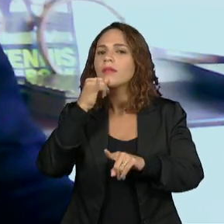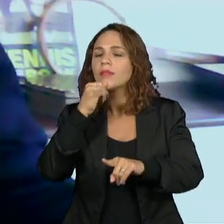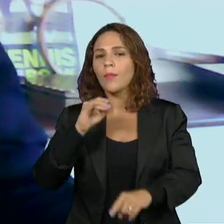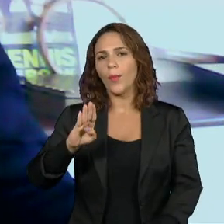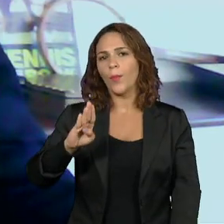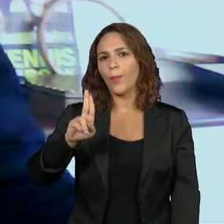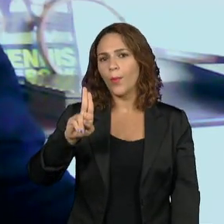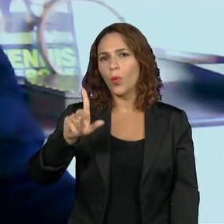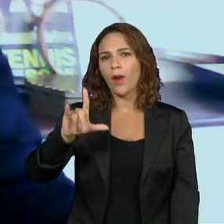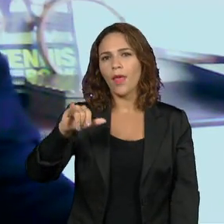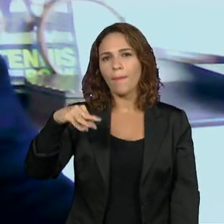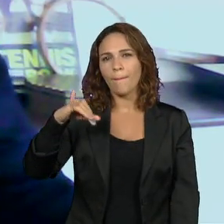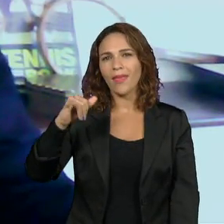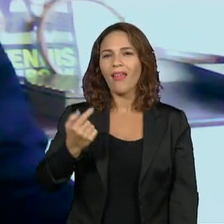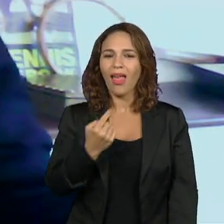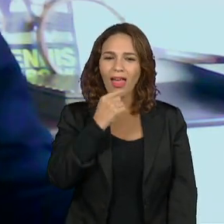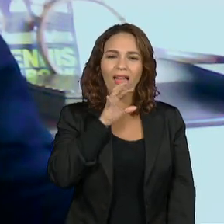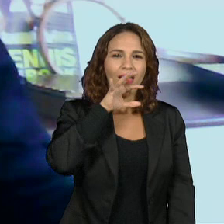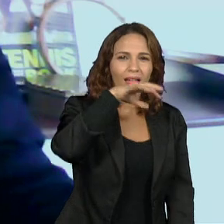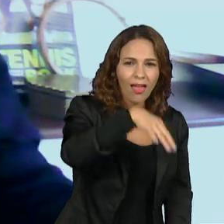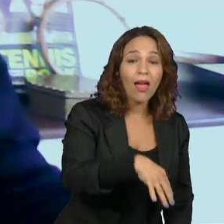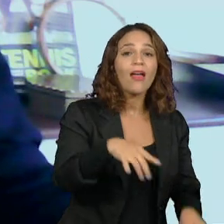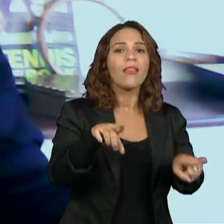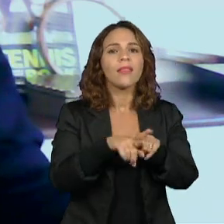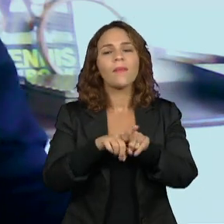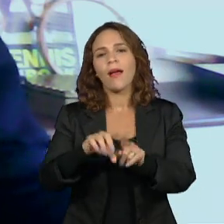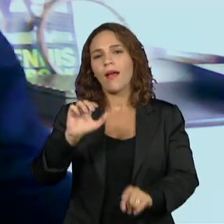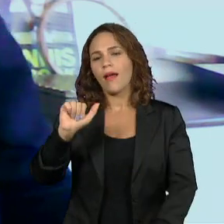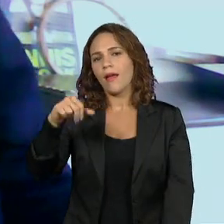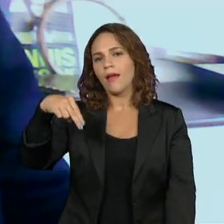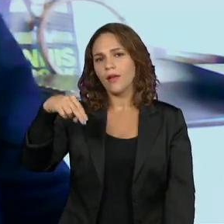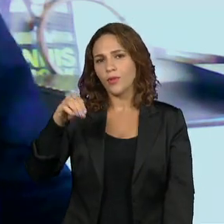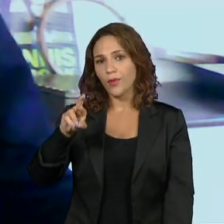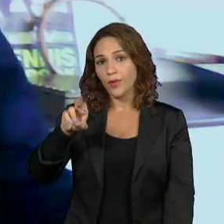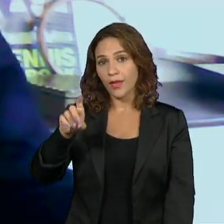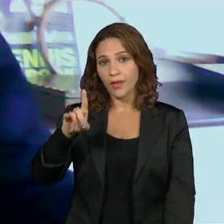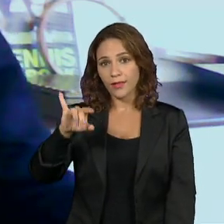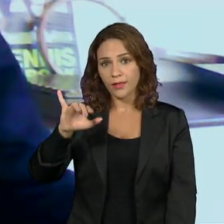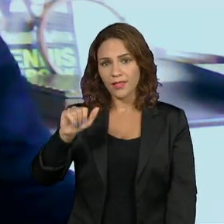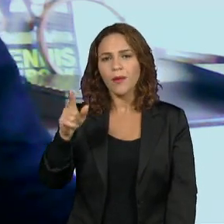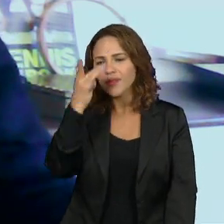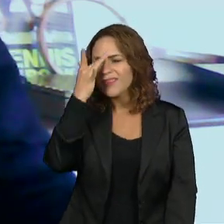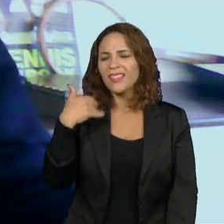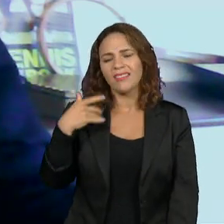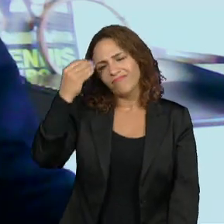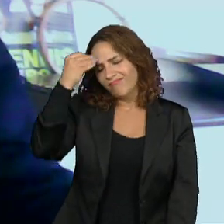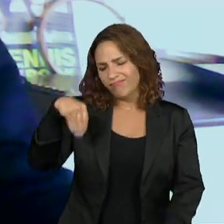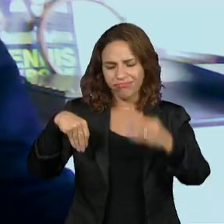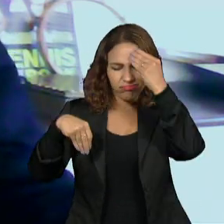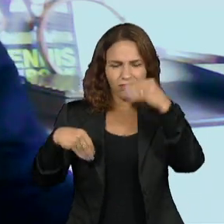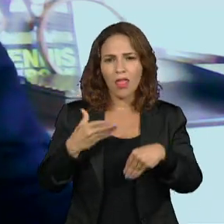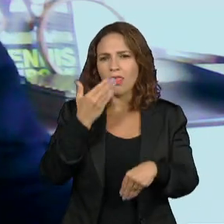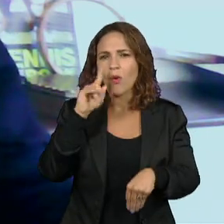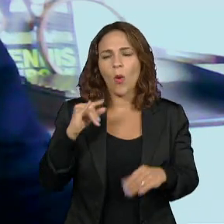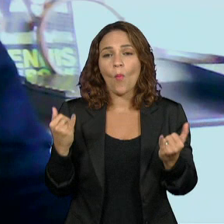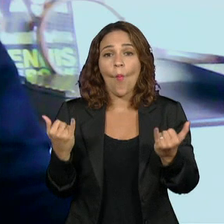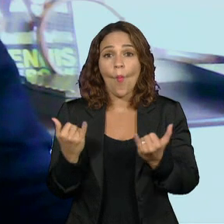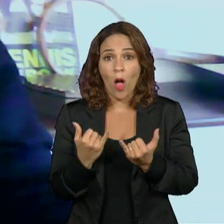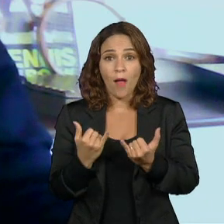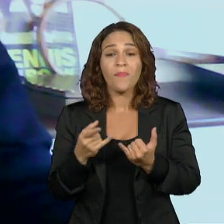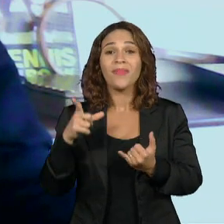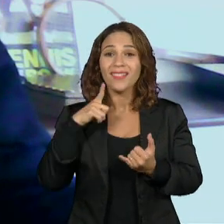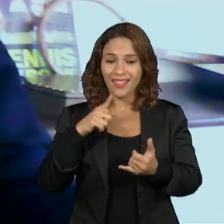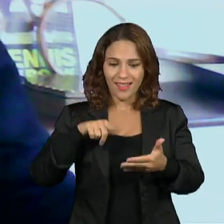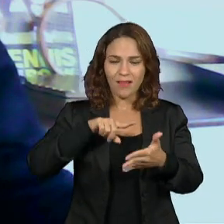nervosa e, eventualmente, até anorexia nervosa. É interessante a gente saber que mais ou menos 30% das pessoas que têm ou bulimia ou